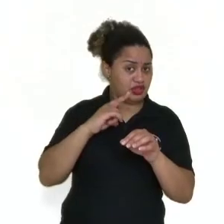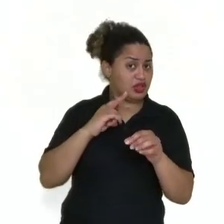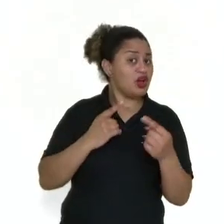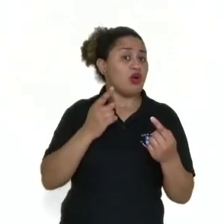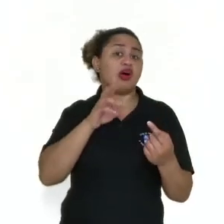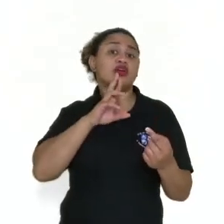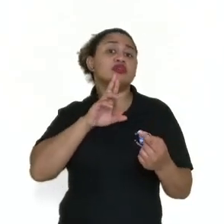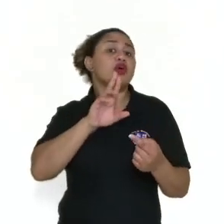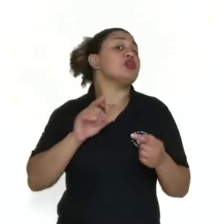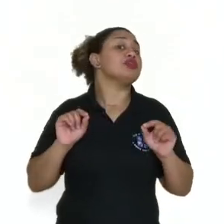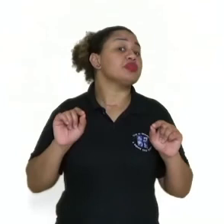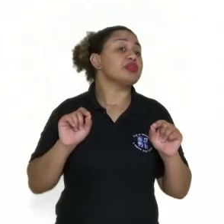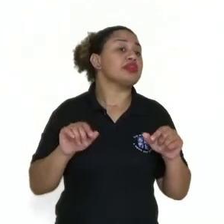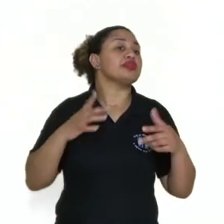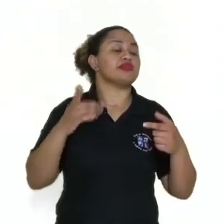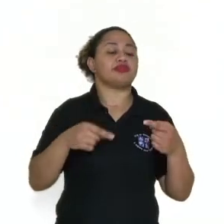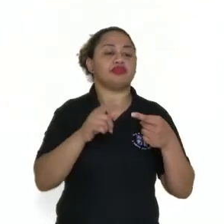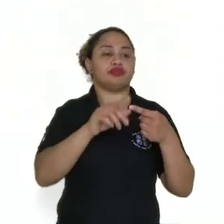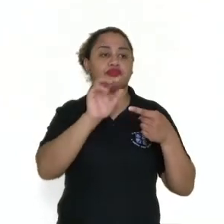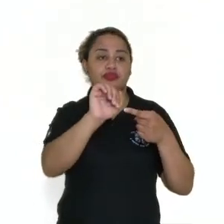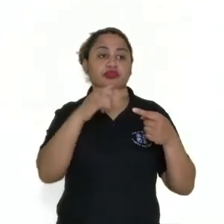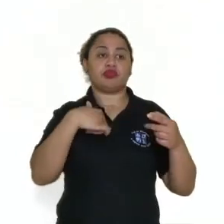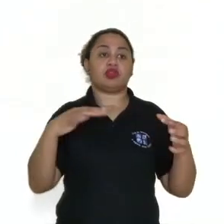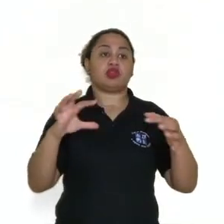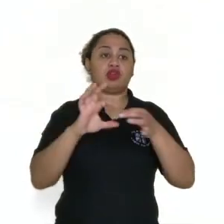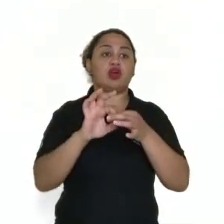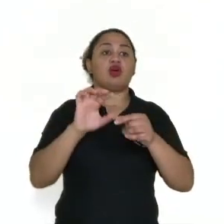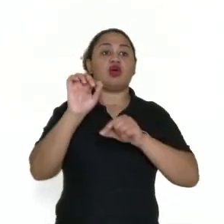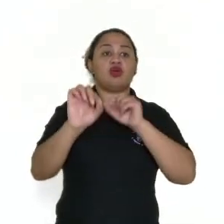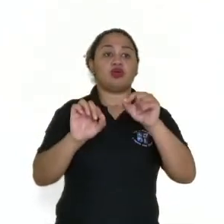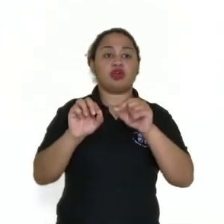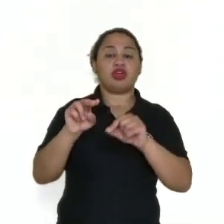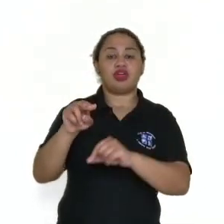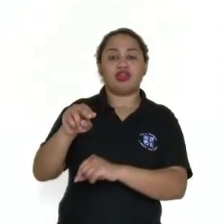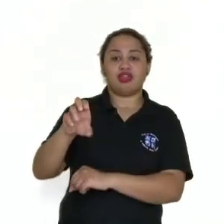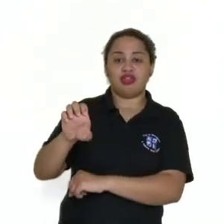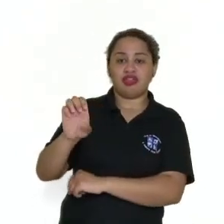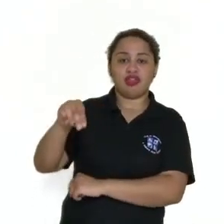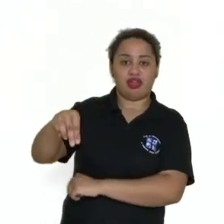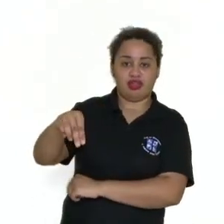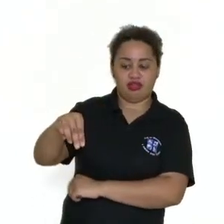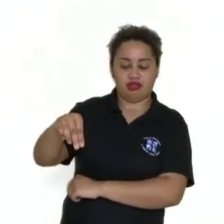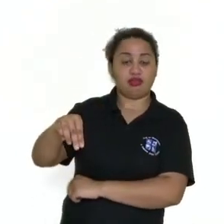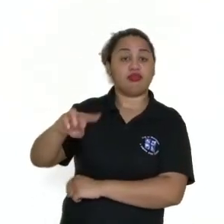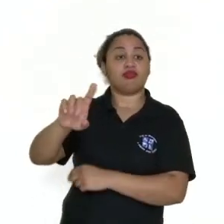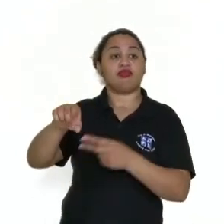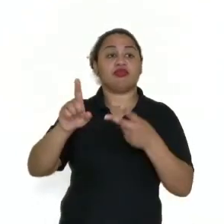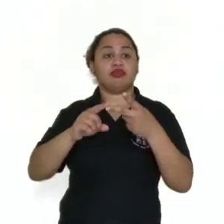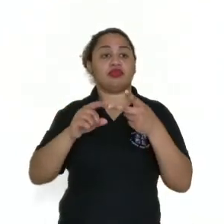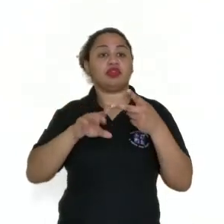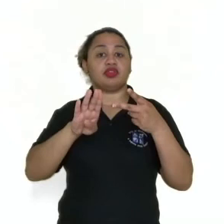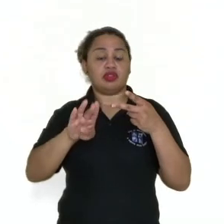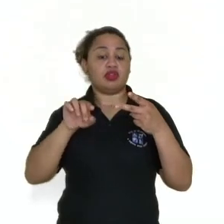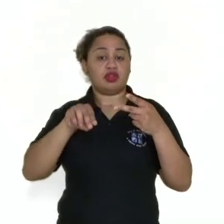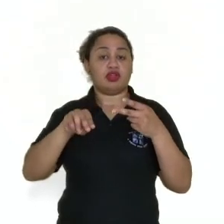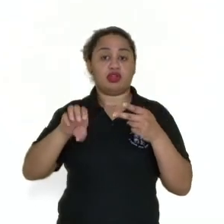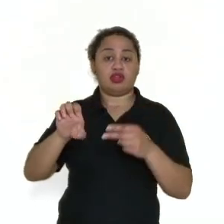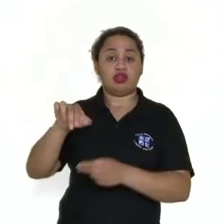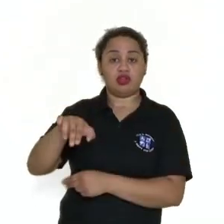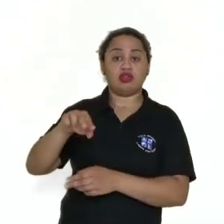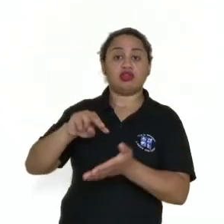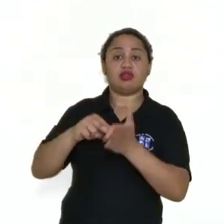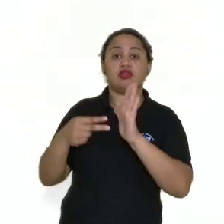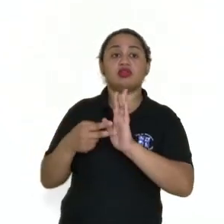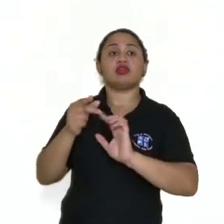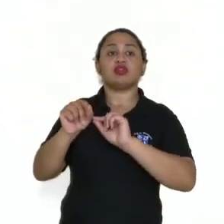Então vejam, para a letra A, as orações estão conectadas pela conjunção nem. E para a letra B, essa conjunção expressa a ideia